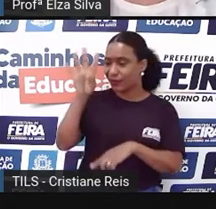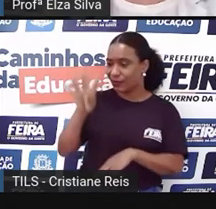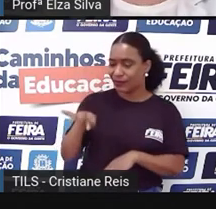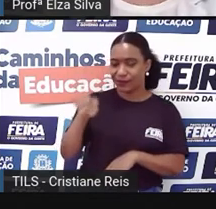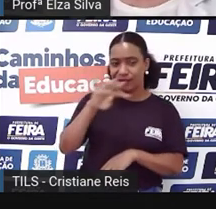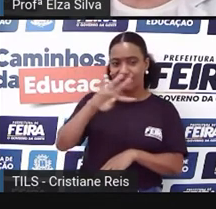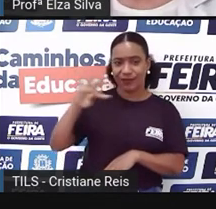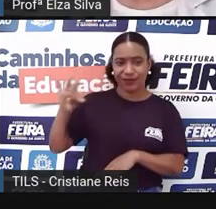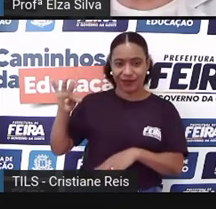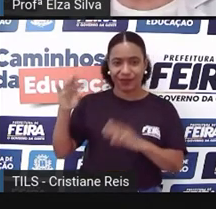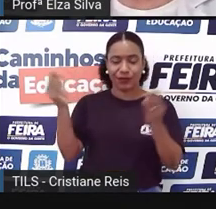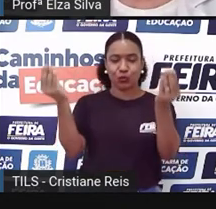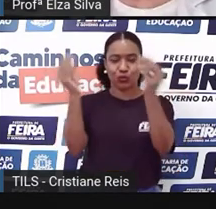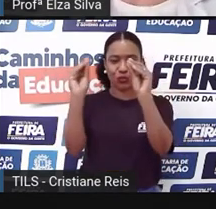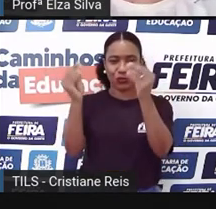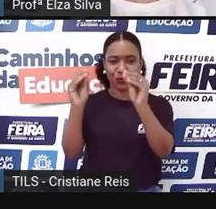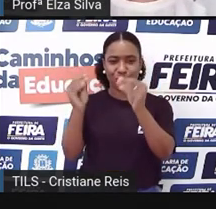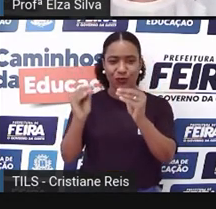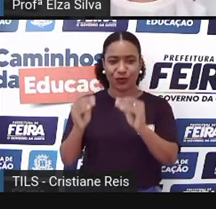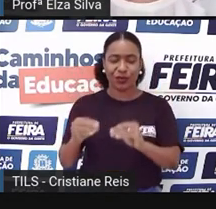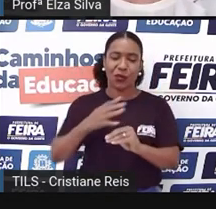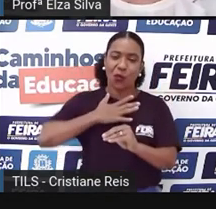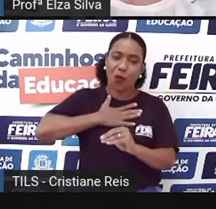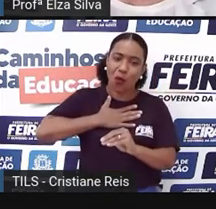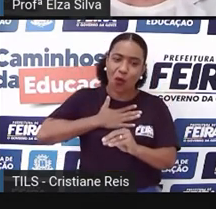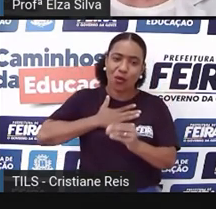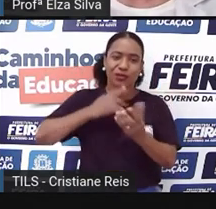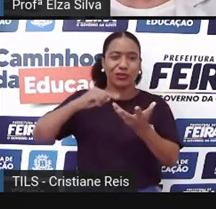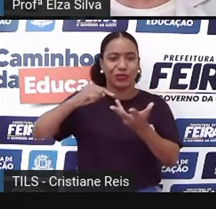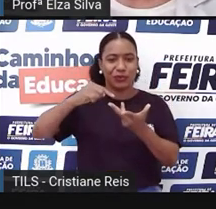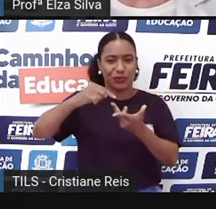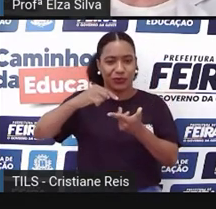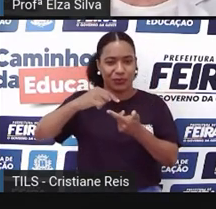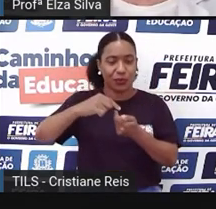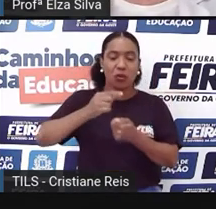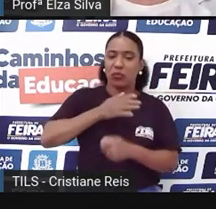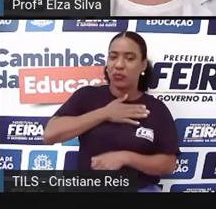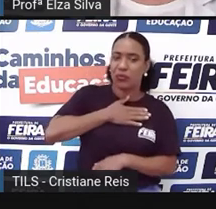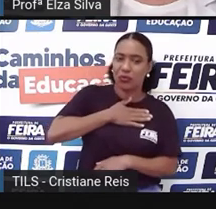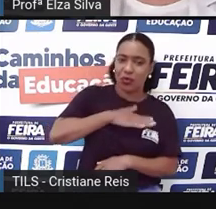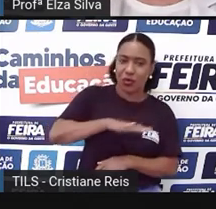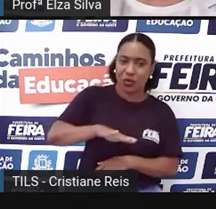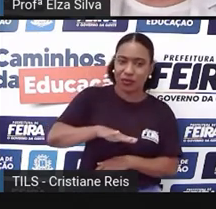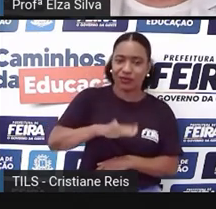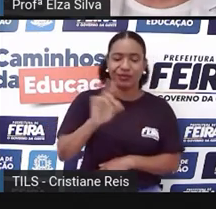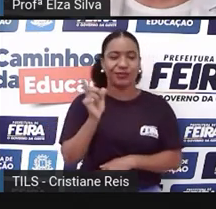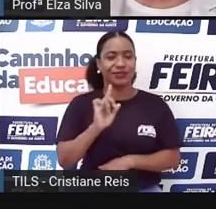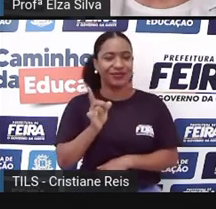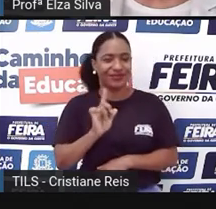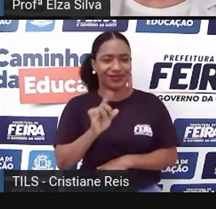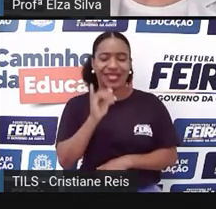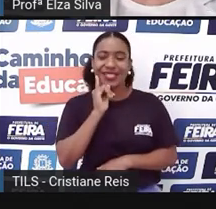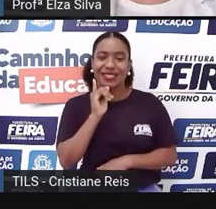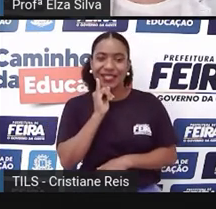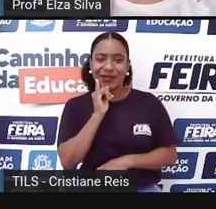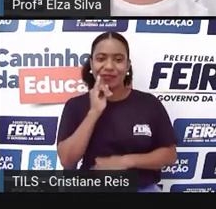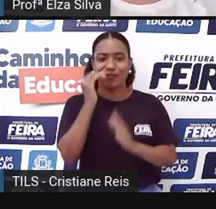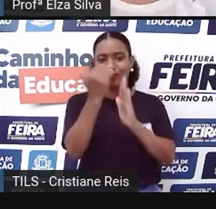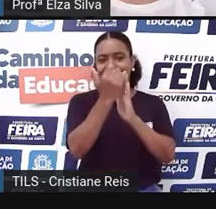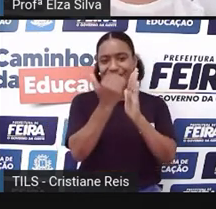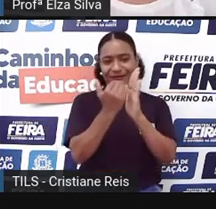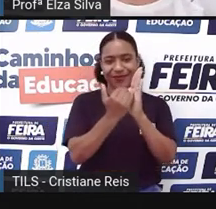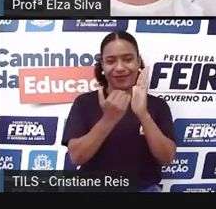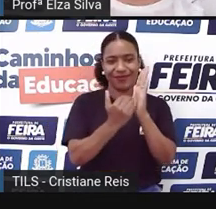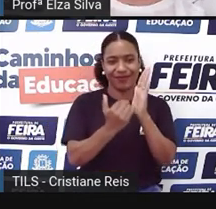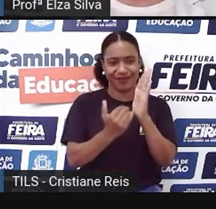peço para que vocês preencham. Coloquem alguns exemplos, né, a respeito do que vocês gostam e a respeito